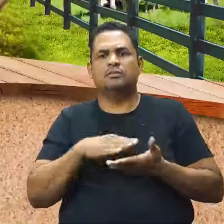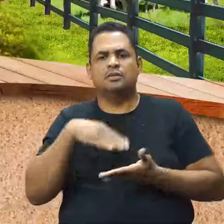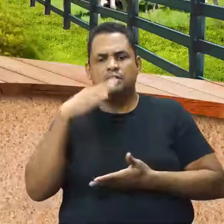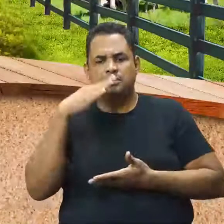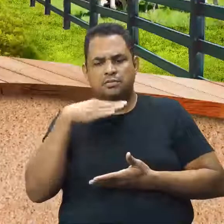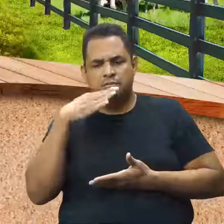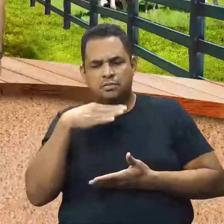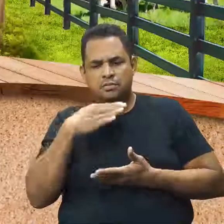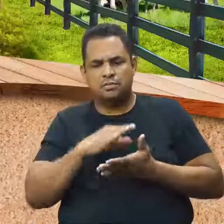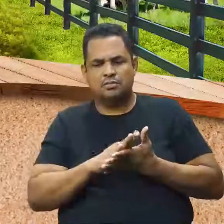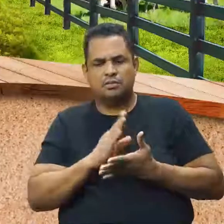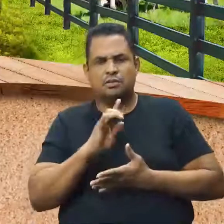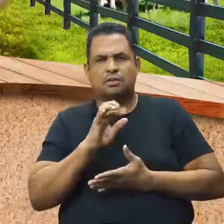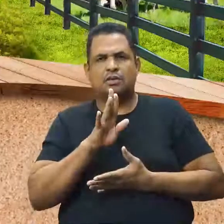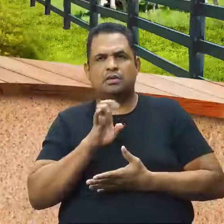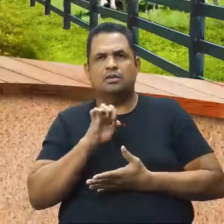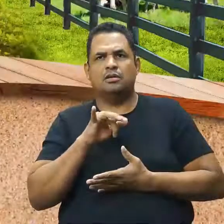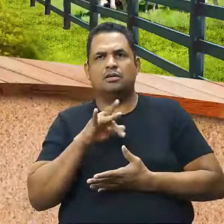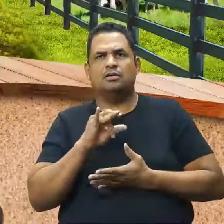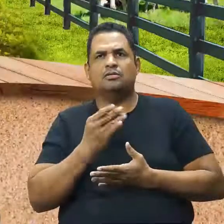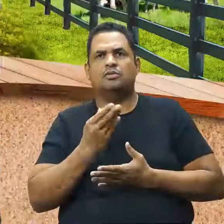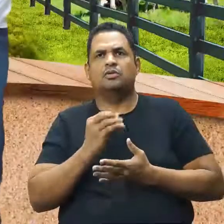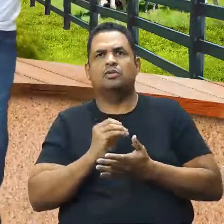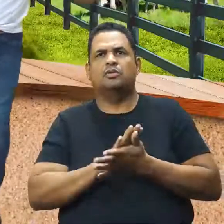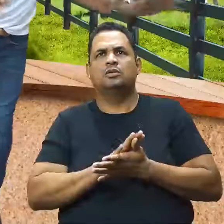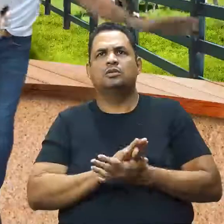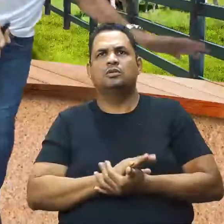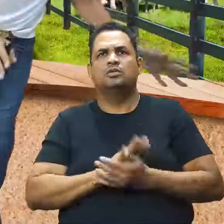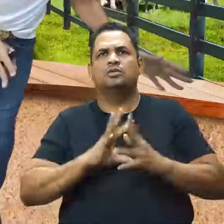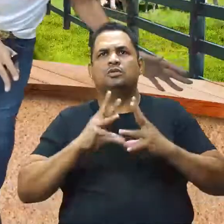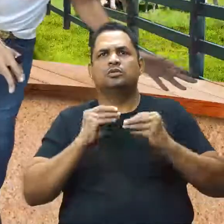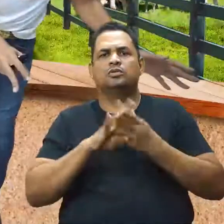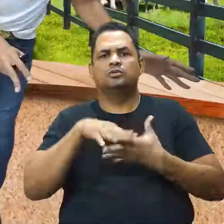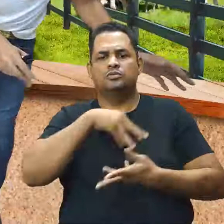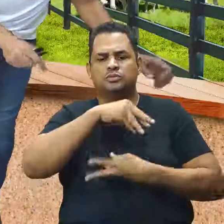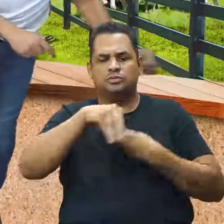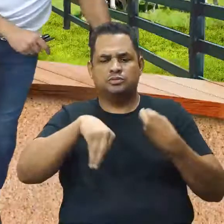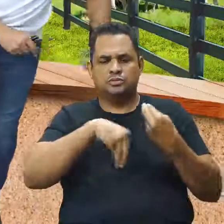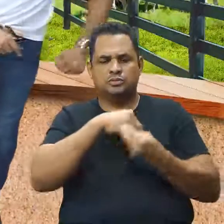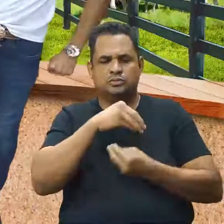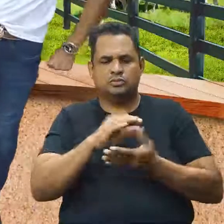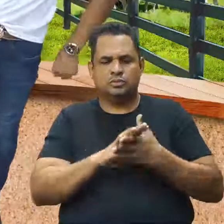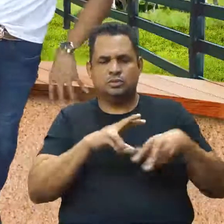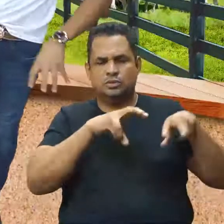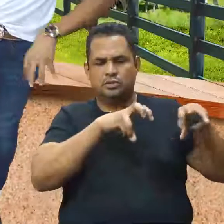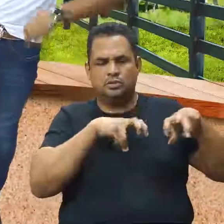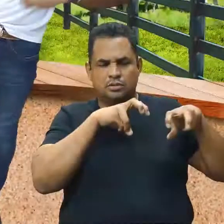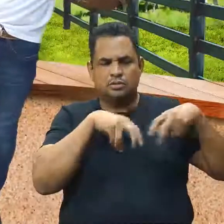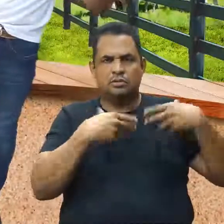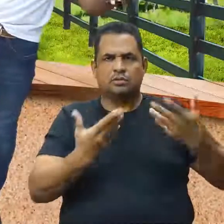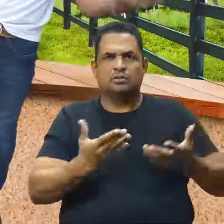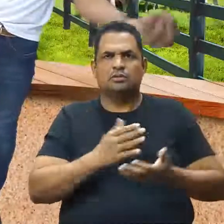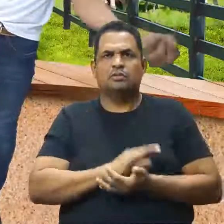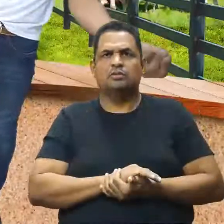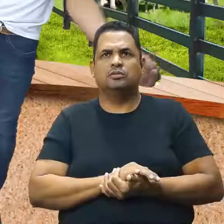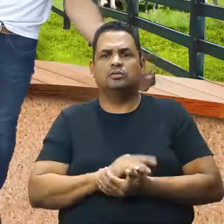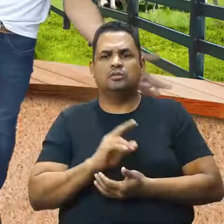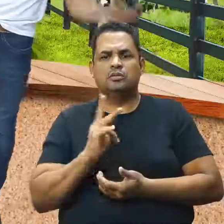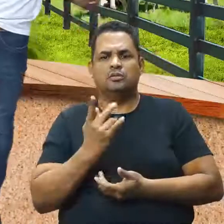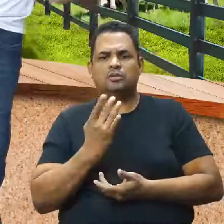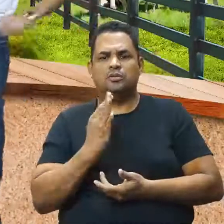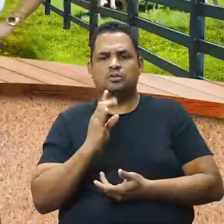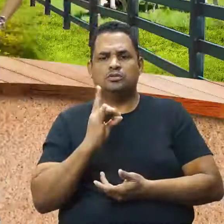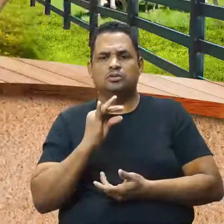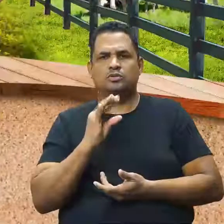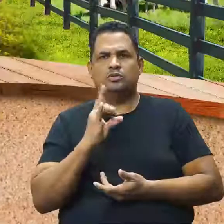pimenta do reino, açafrão, tudo que envolve agricultura. Então, quando a gente fala